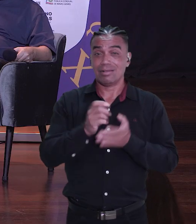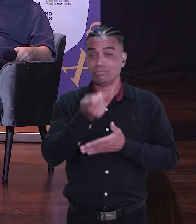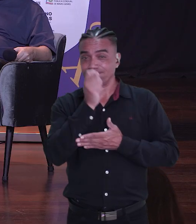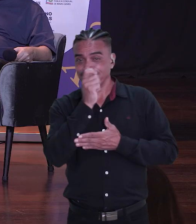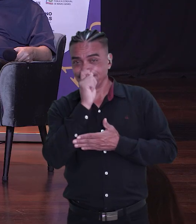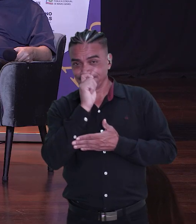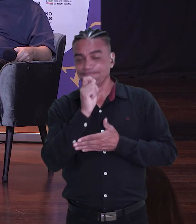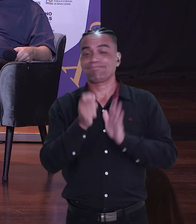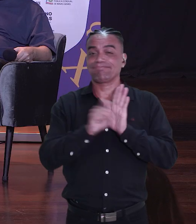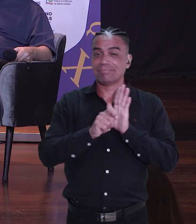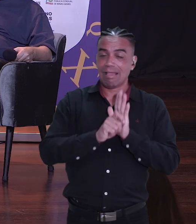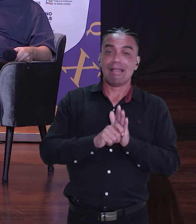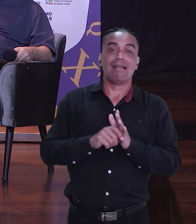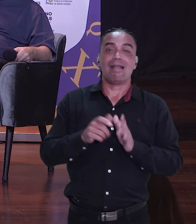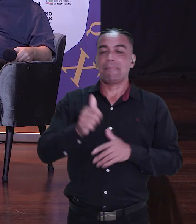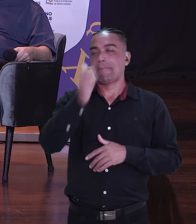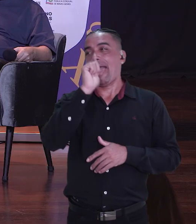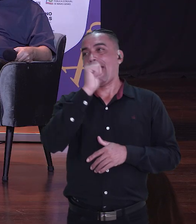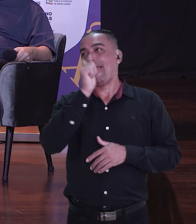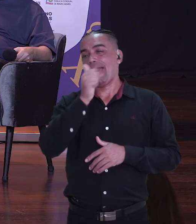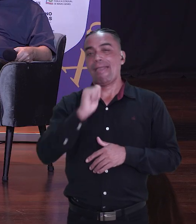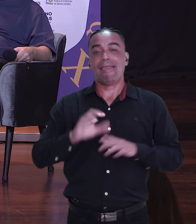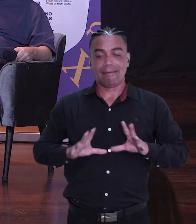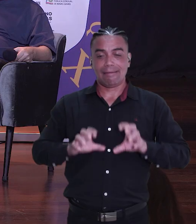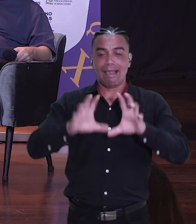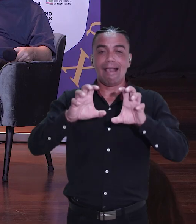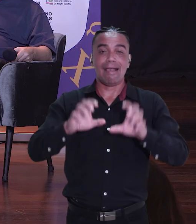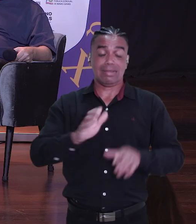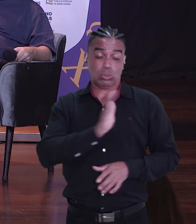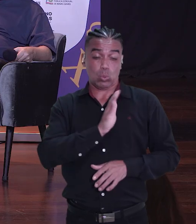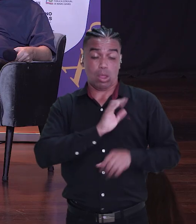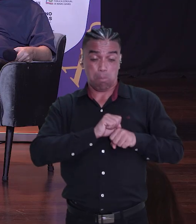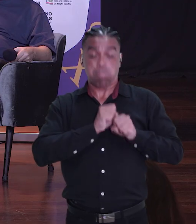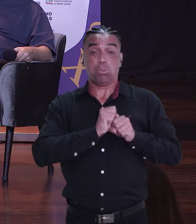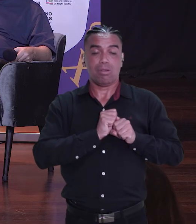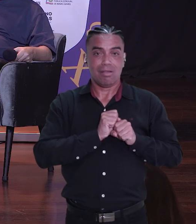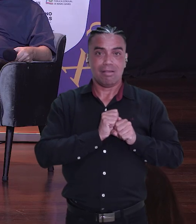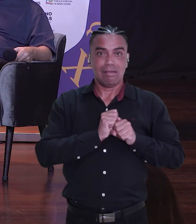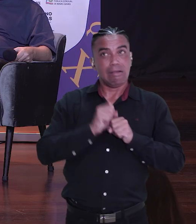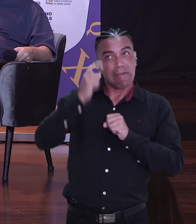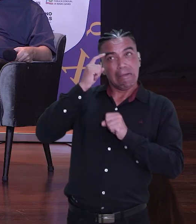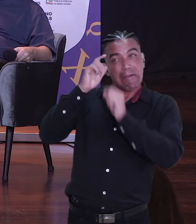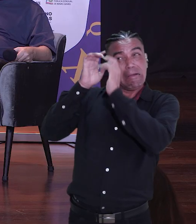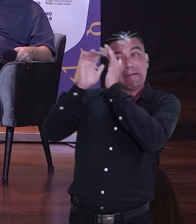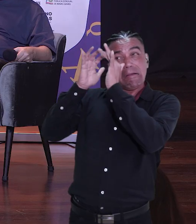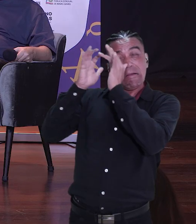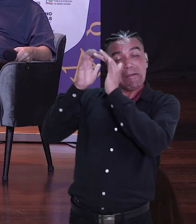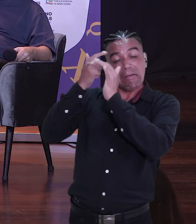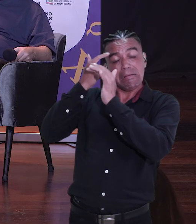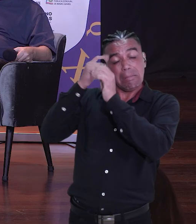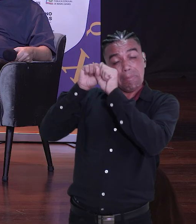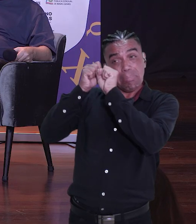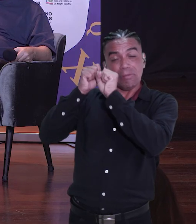envolvendo drogas, alcoolismo, câncer, infarto, encefalite. E